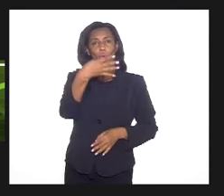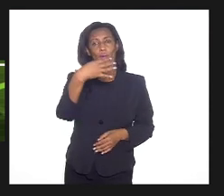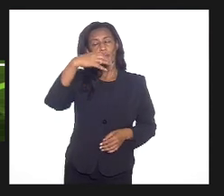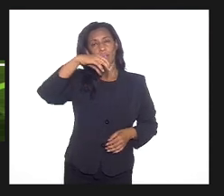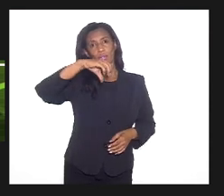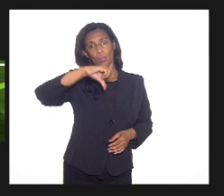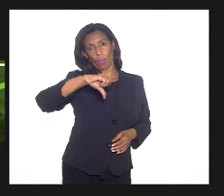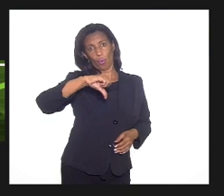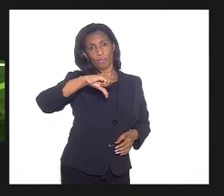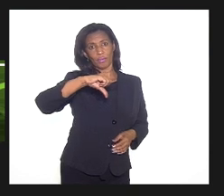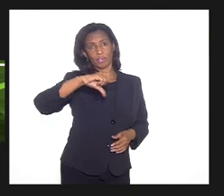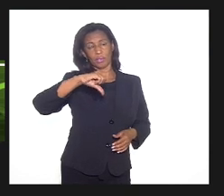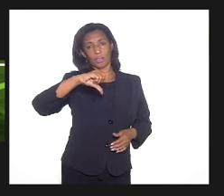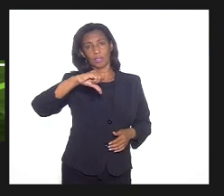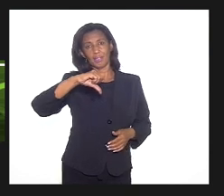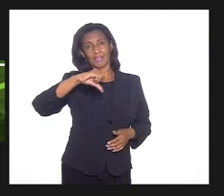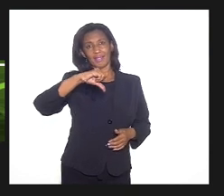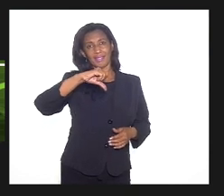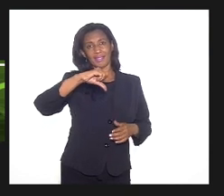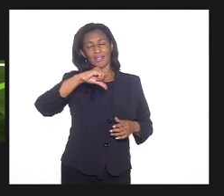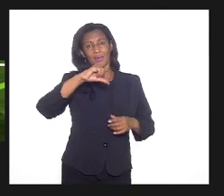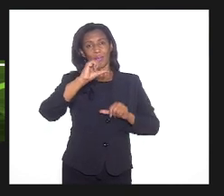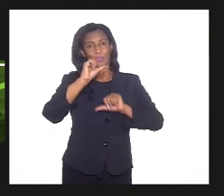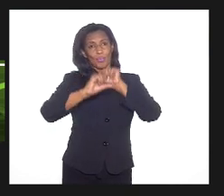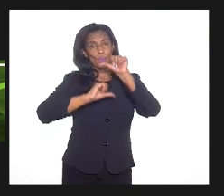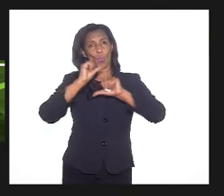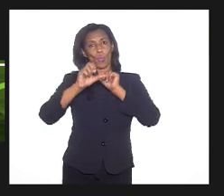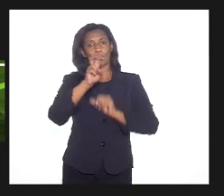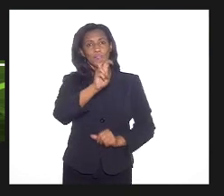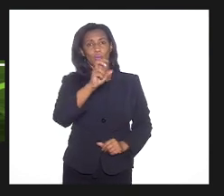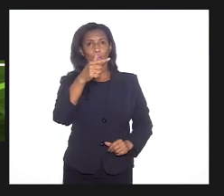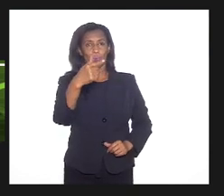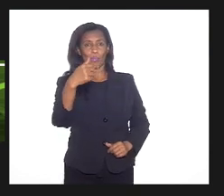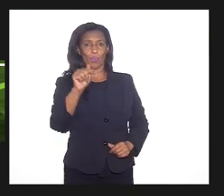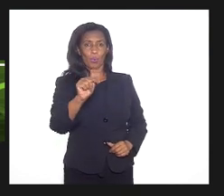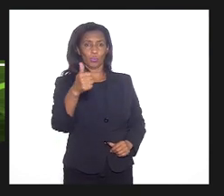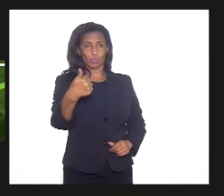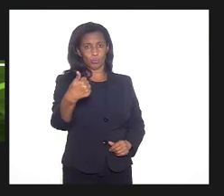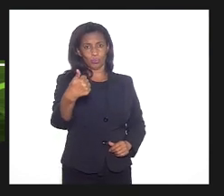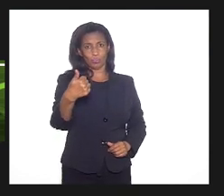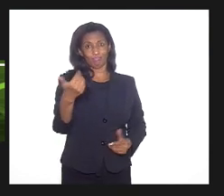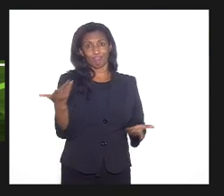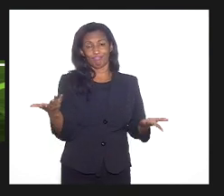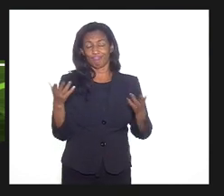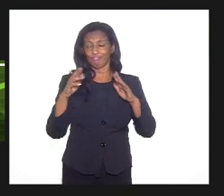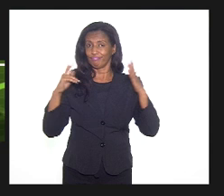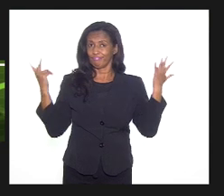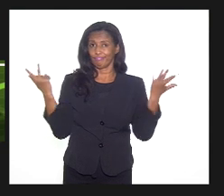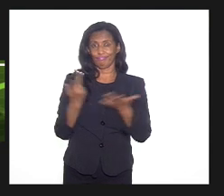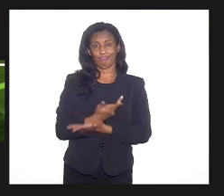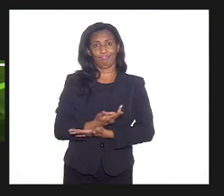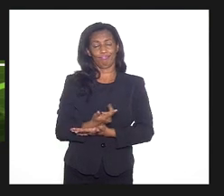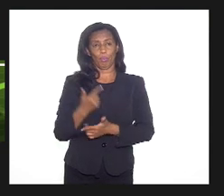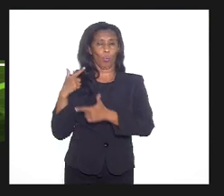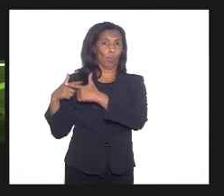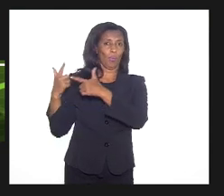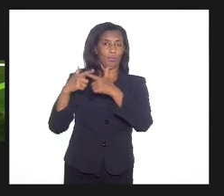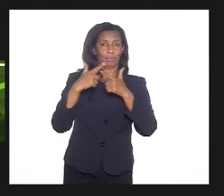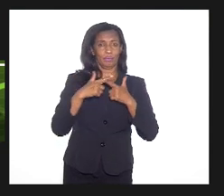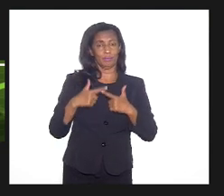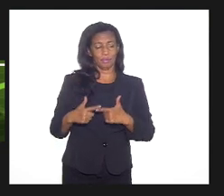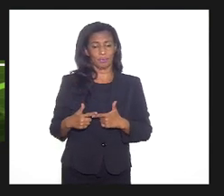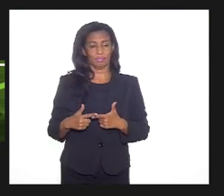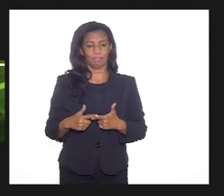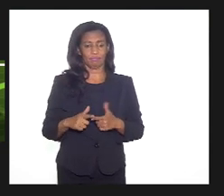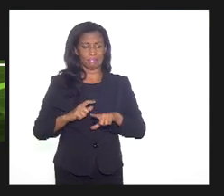49 e chegando a 57,1. Né? Então, esse foi o grande problema, né?